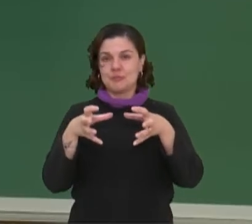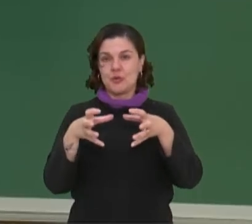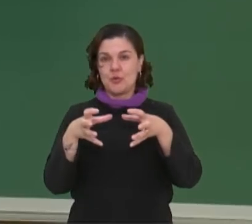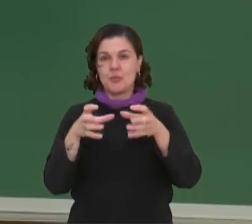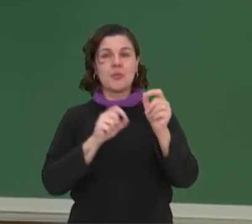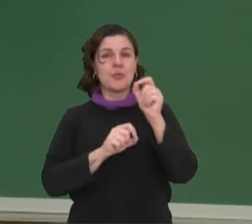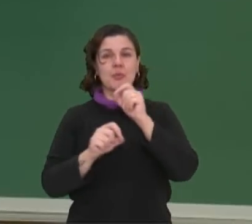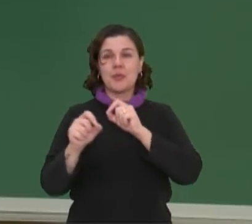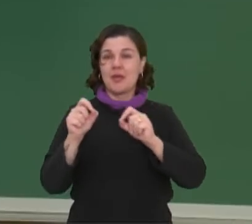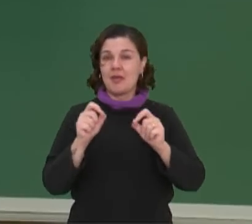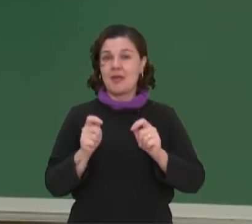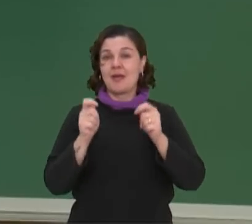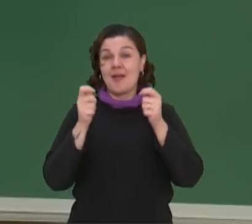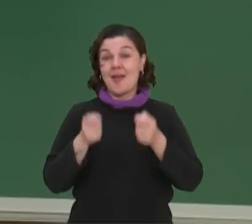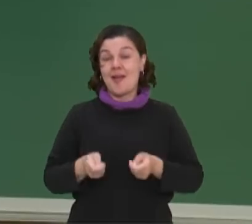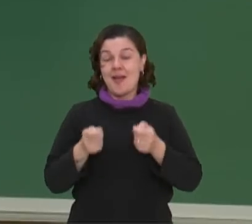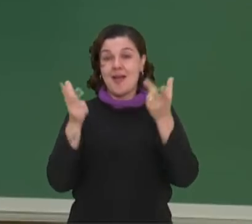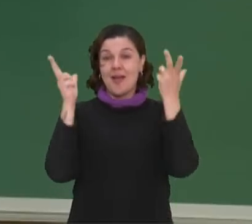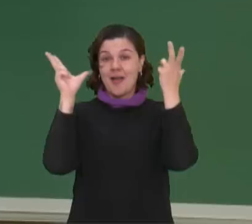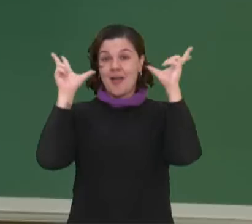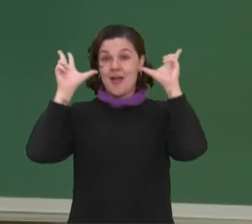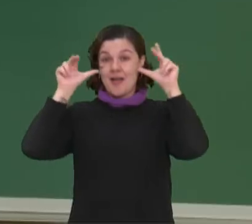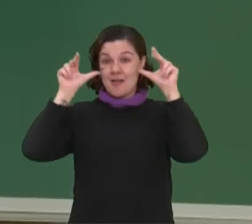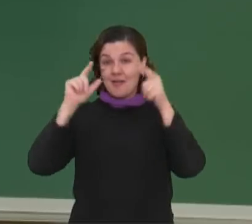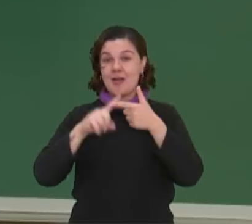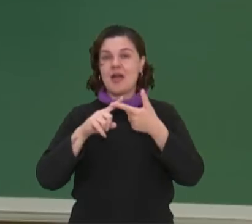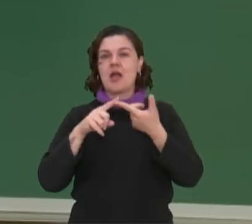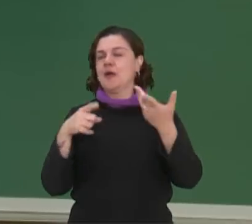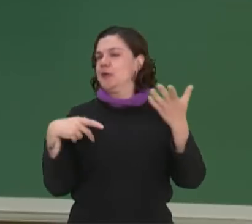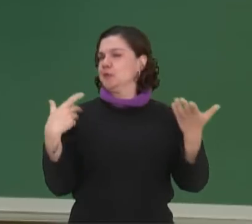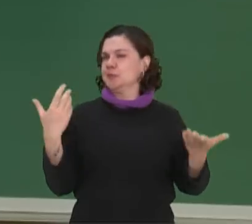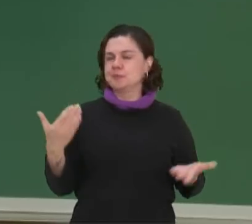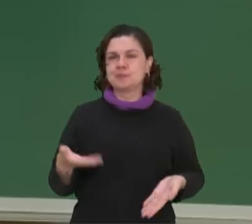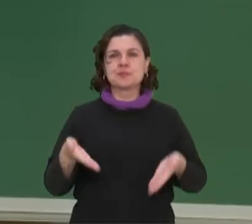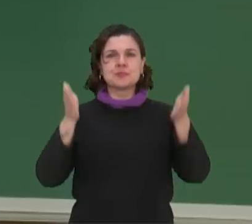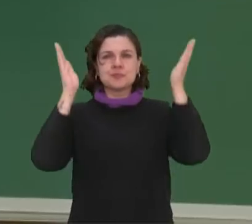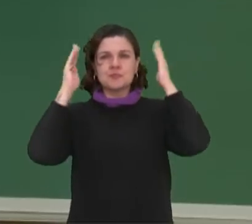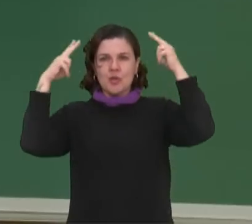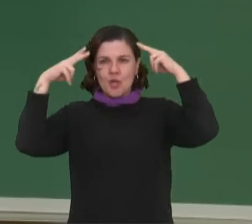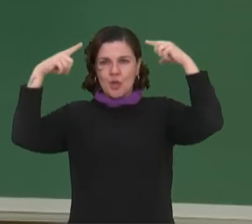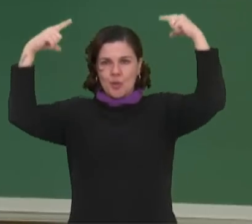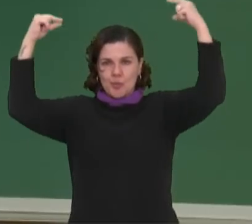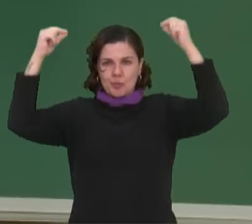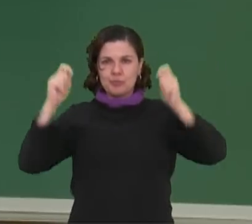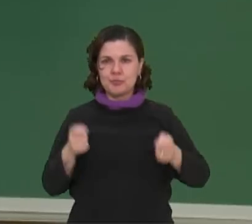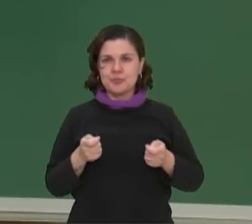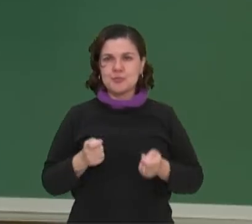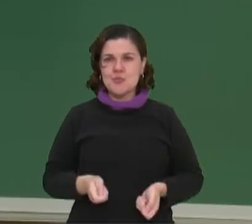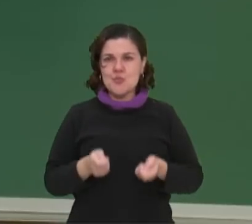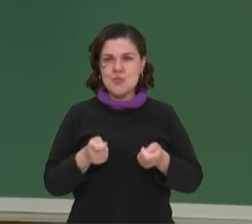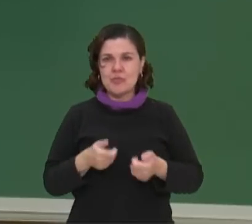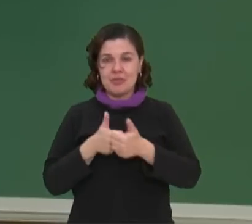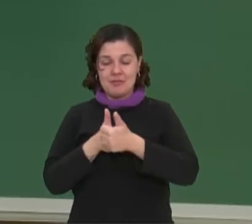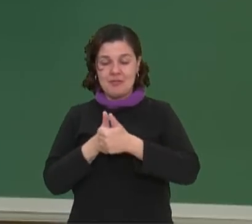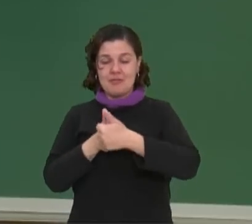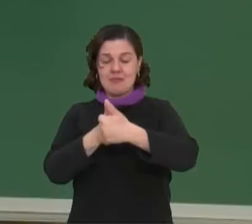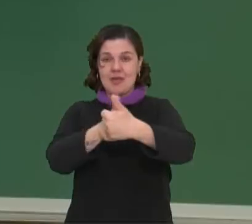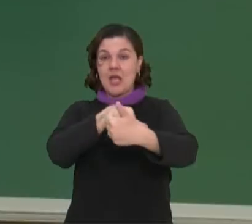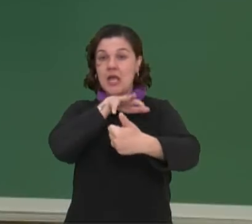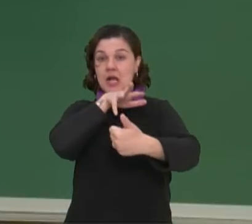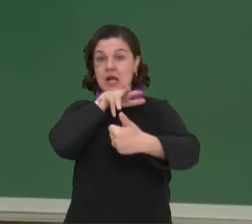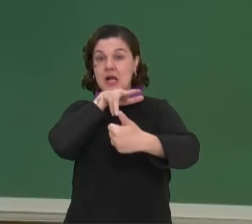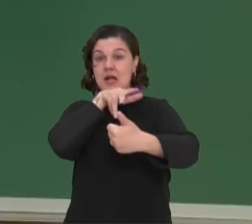caso, nas tropas de cavalos, éguas, mulas, que guiavam essas tropas de